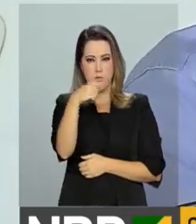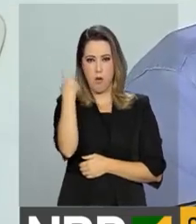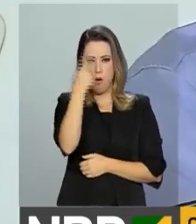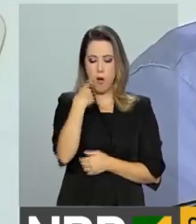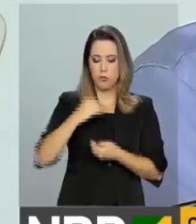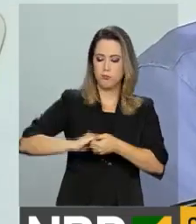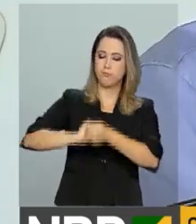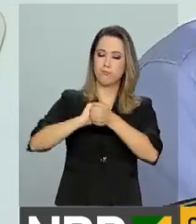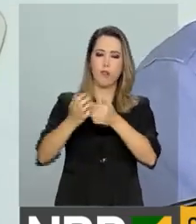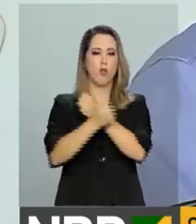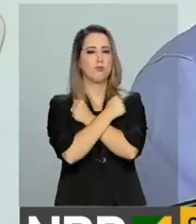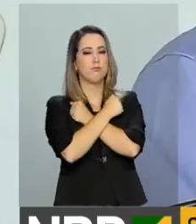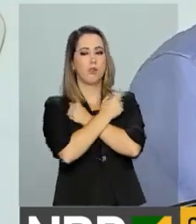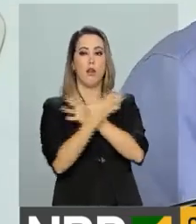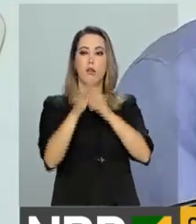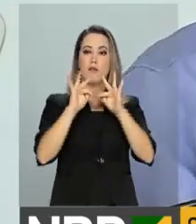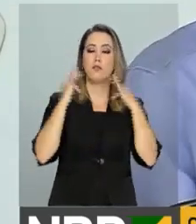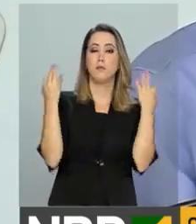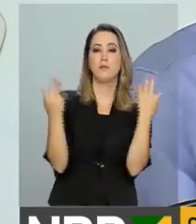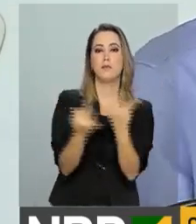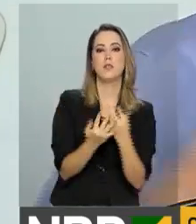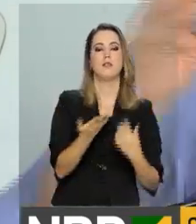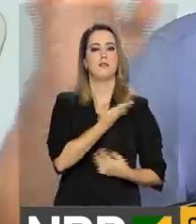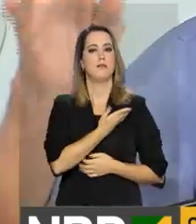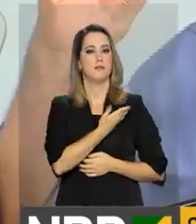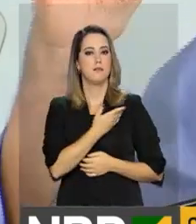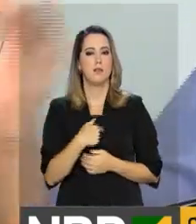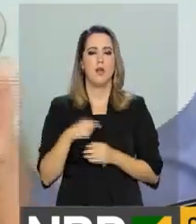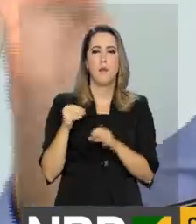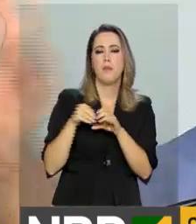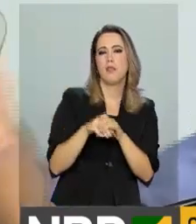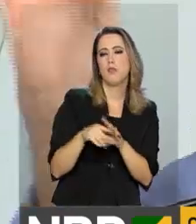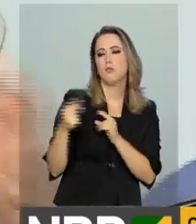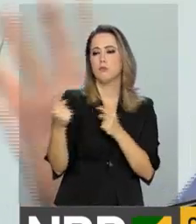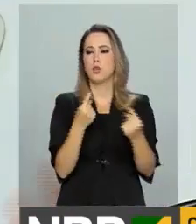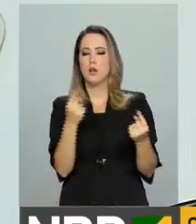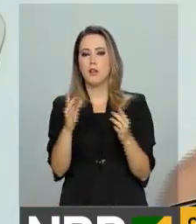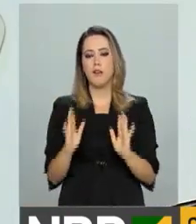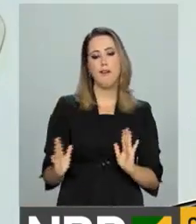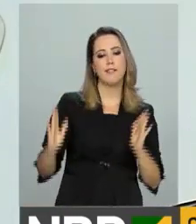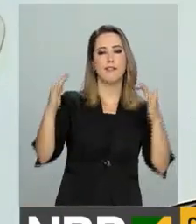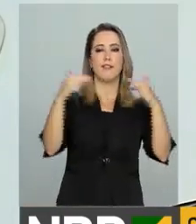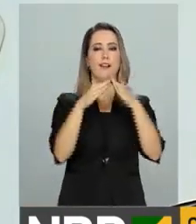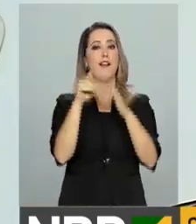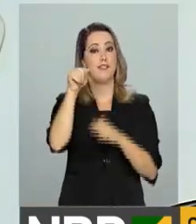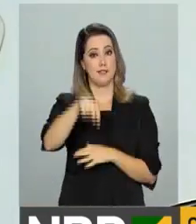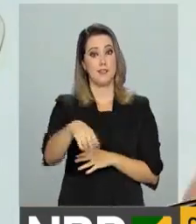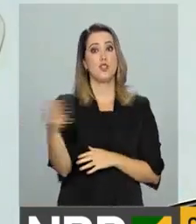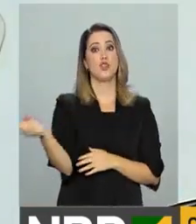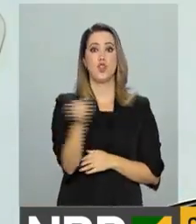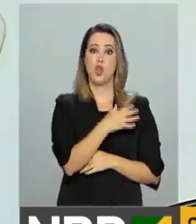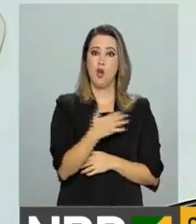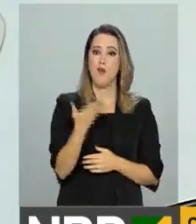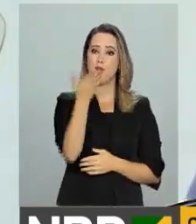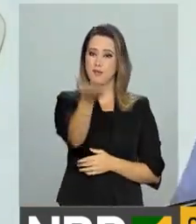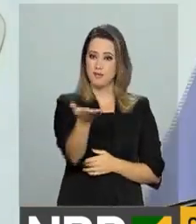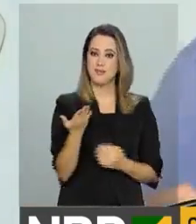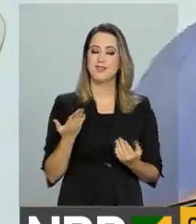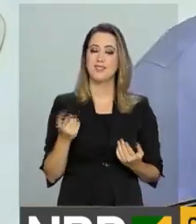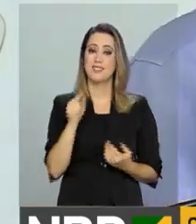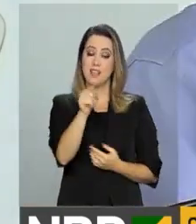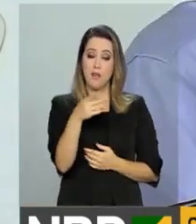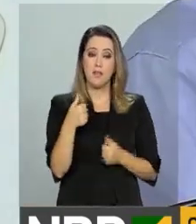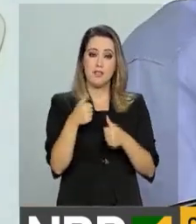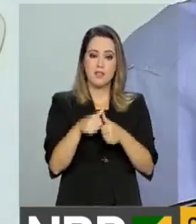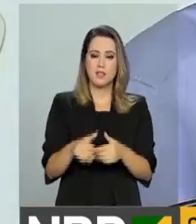cumprimentando uns aos outros, familiares, amigos, dentro de cada apartamento novo, apartamento seu, casa sua,